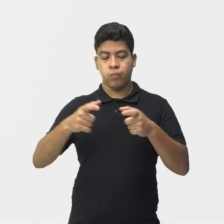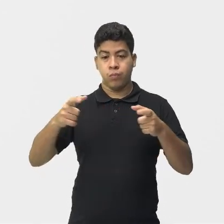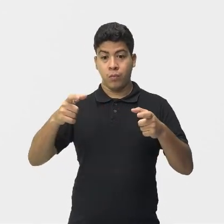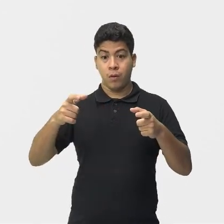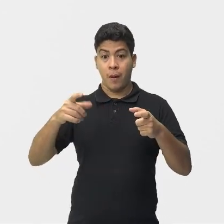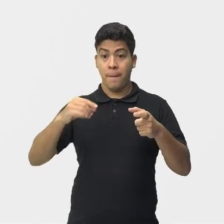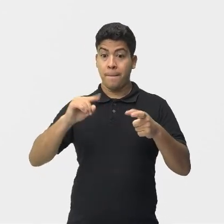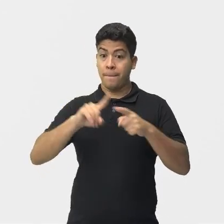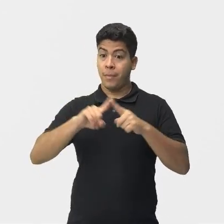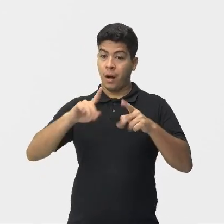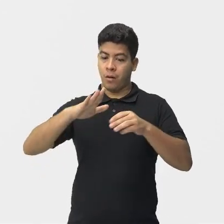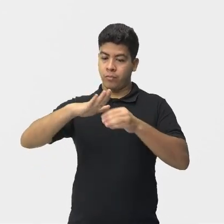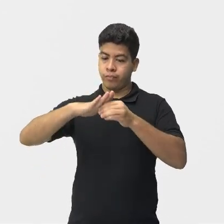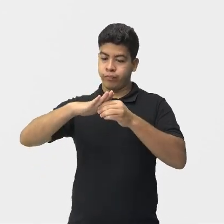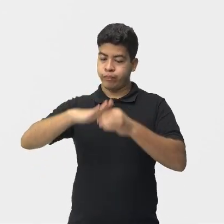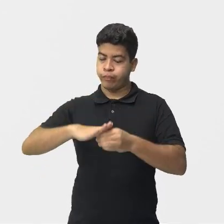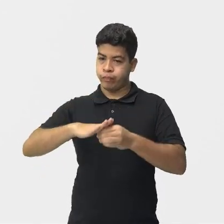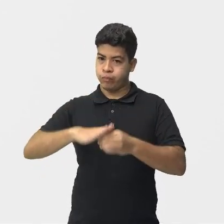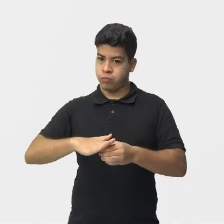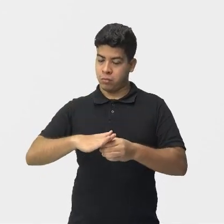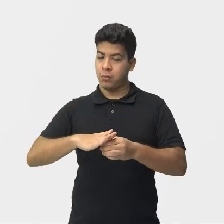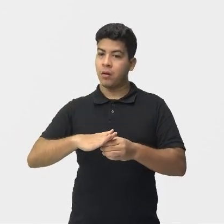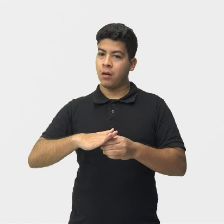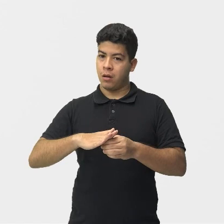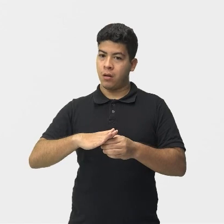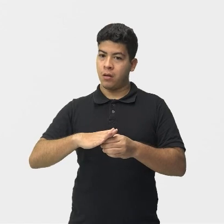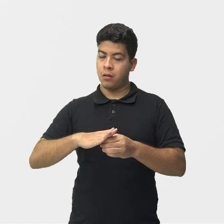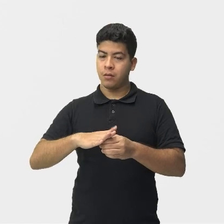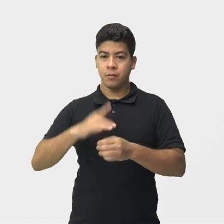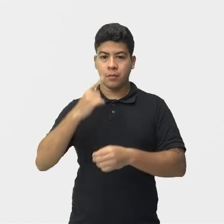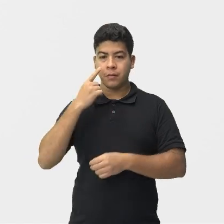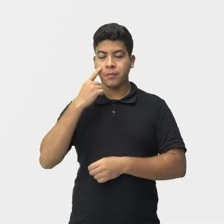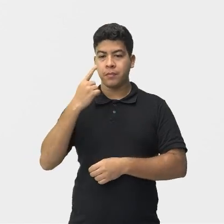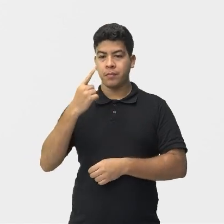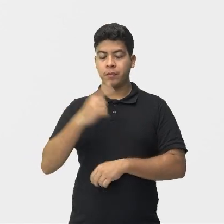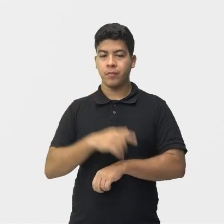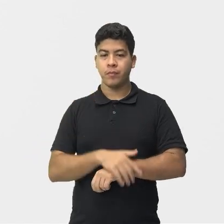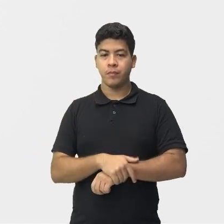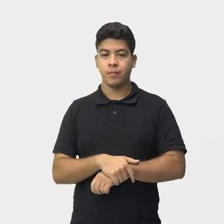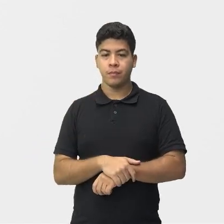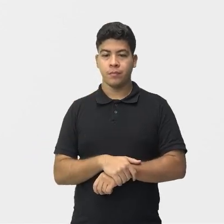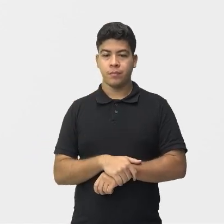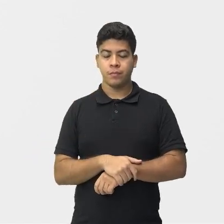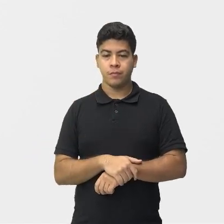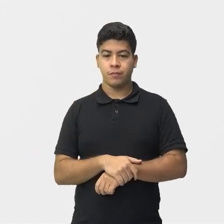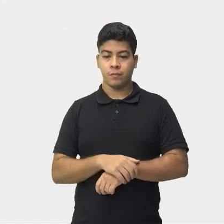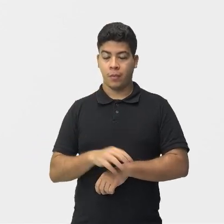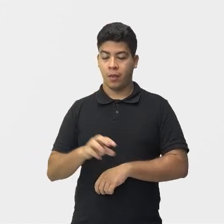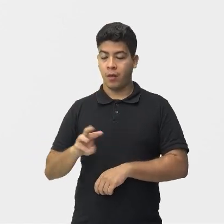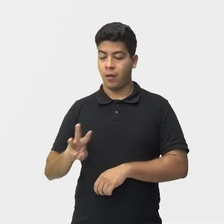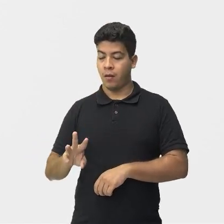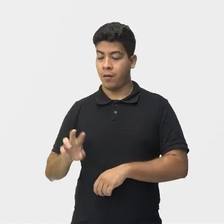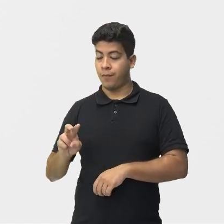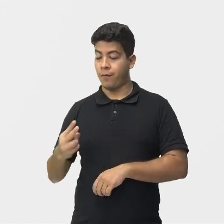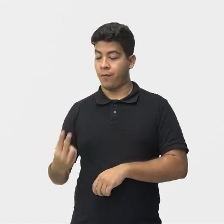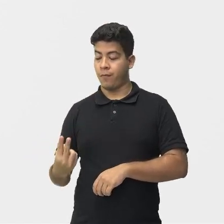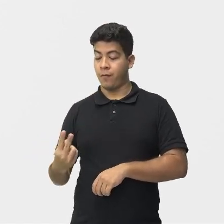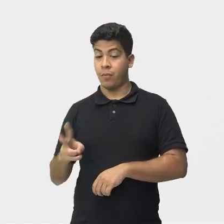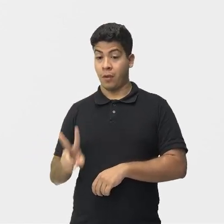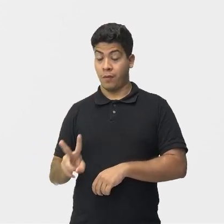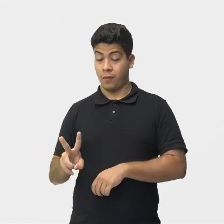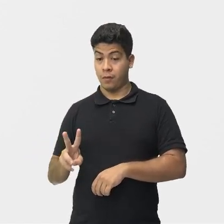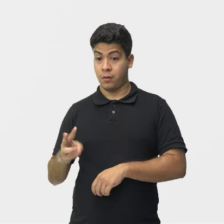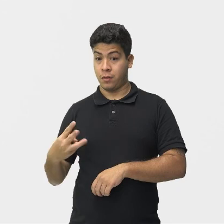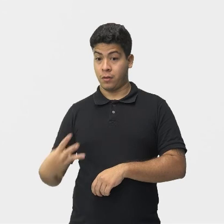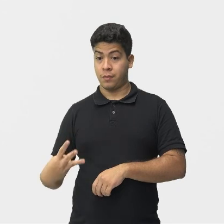pressão aumentando. Então aqui, ó, está, ó, a pressão aumenta, mas o volume permanece V3. Essa transformação aqui,